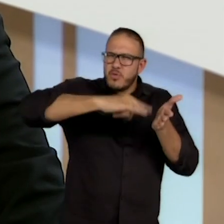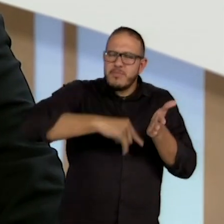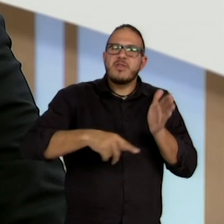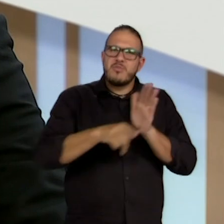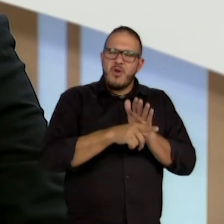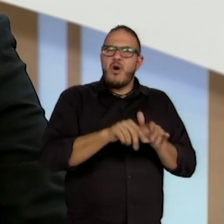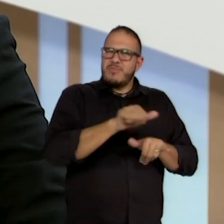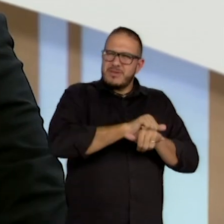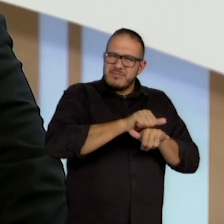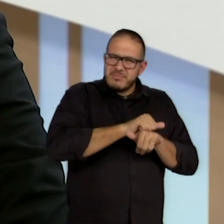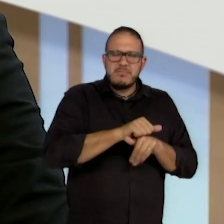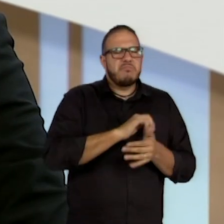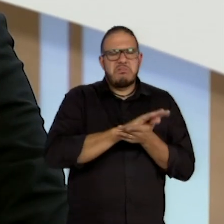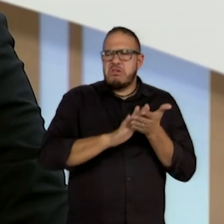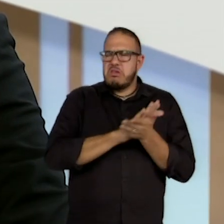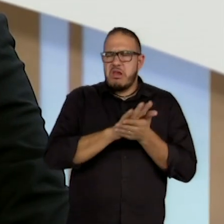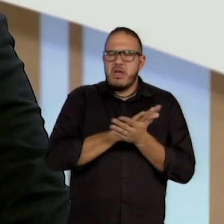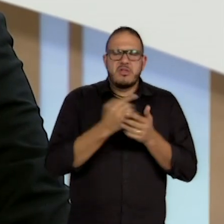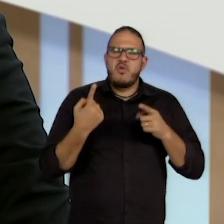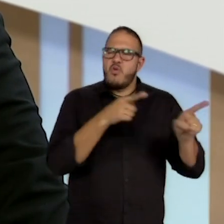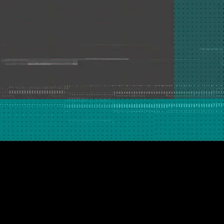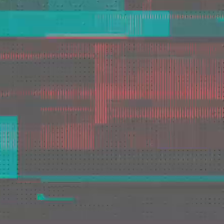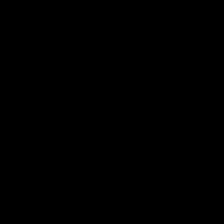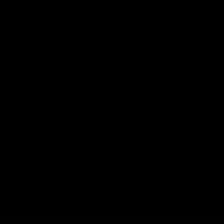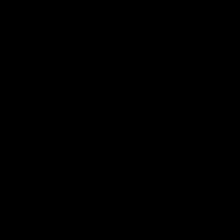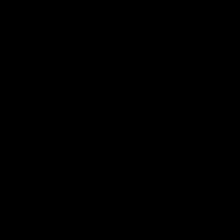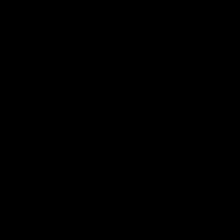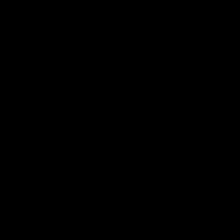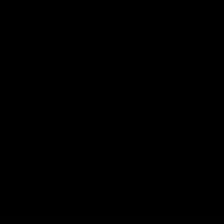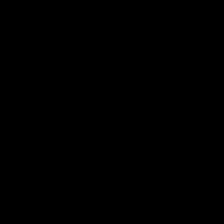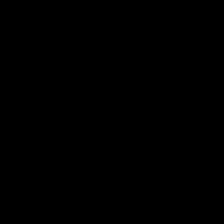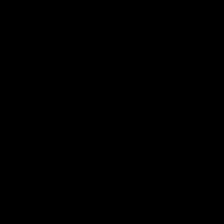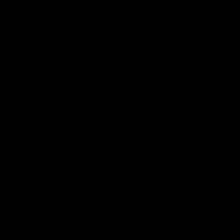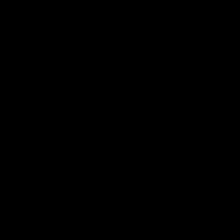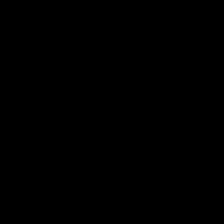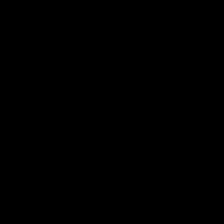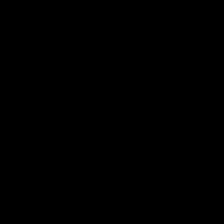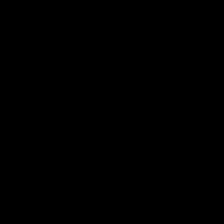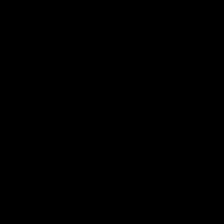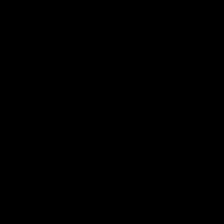Jato e nada sobre o jornalismo que estávamos fazendo. Qual?